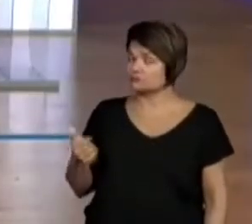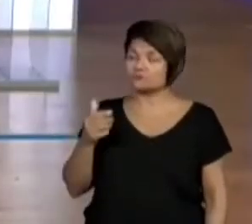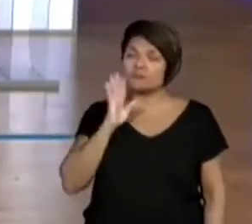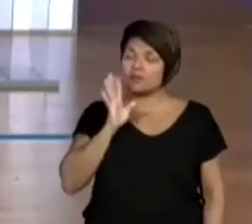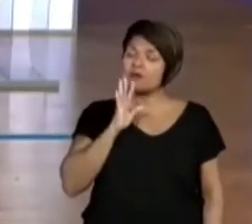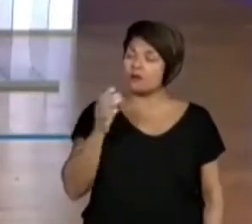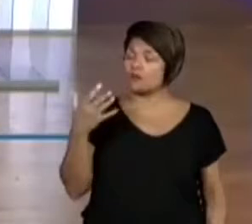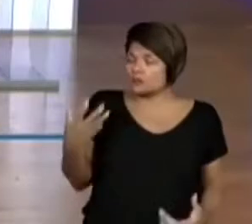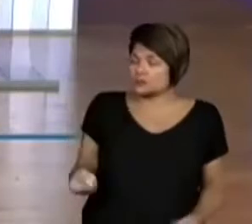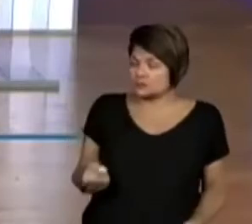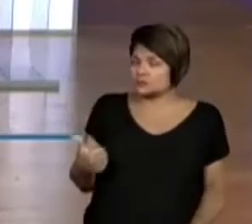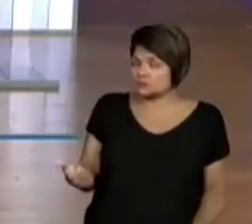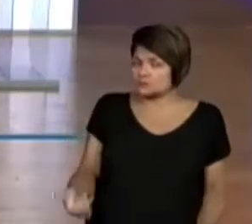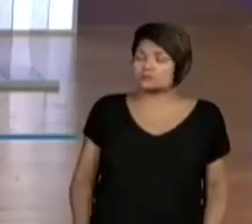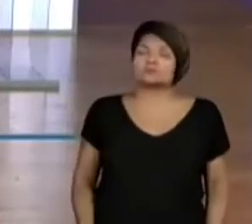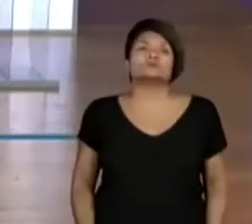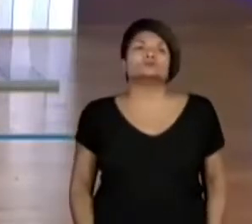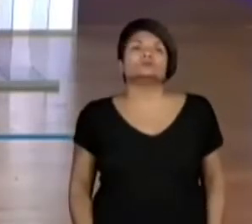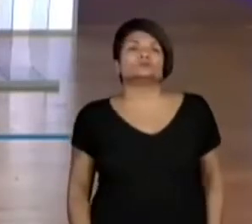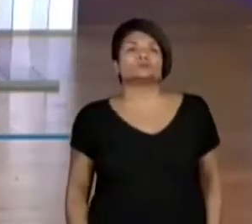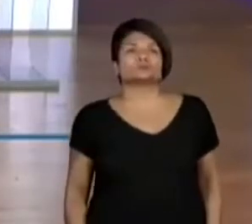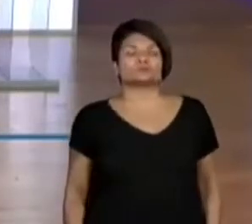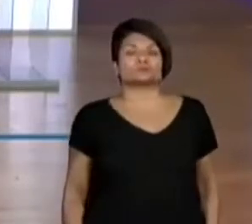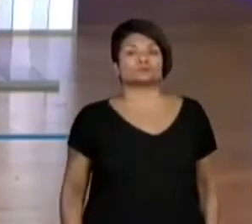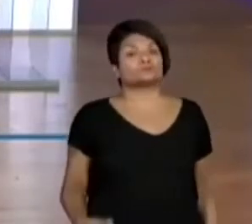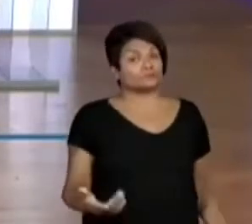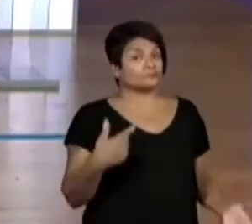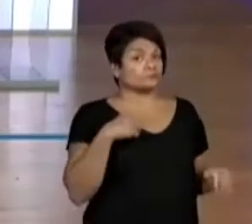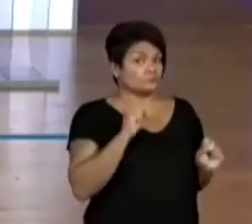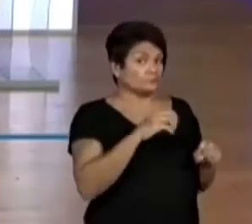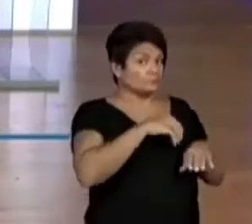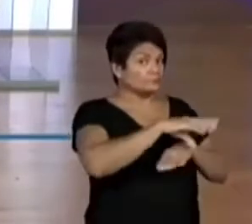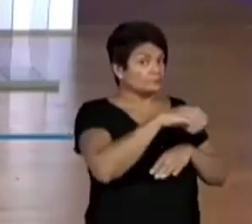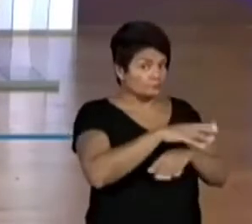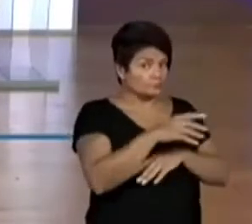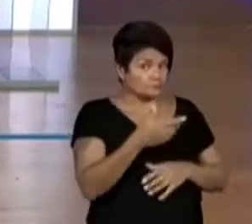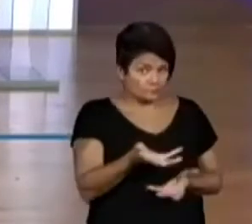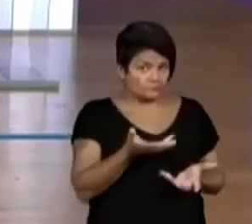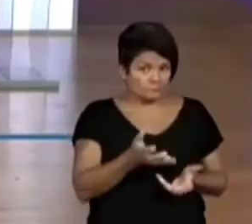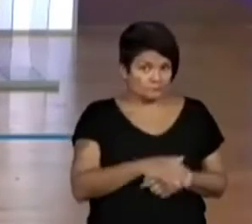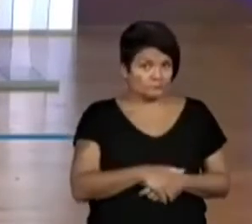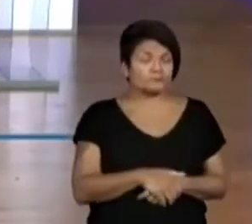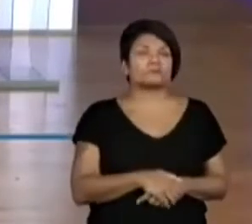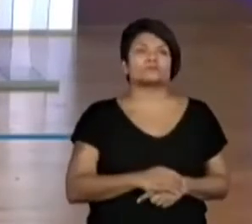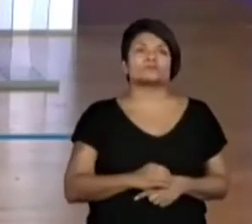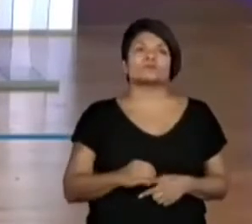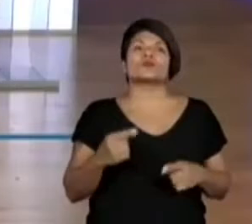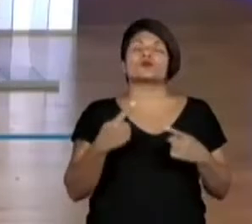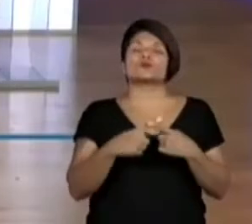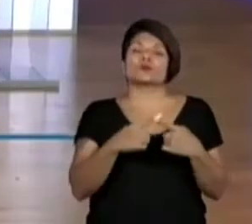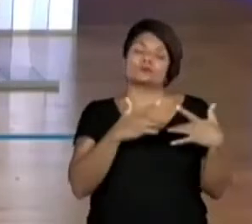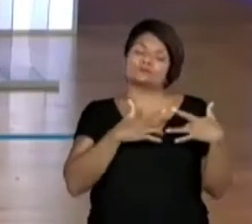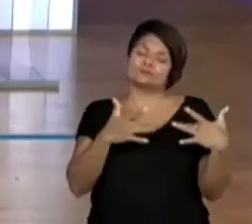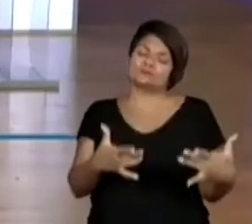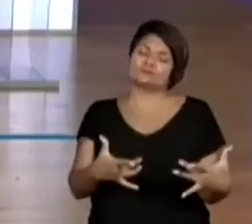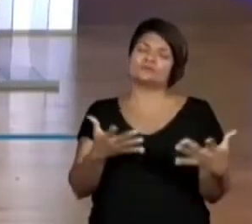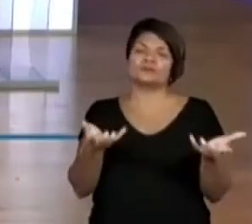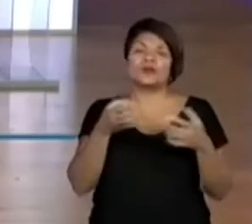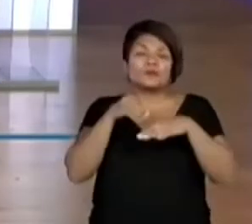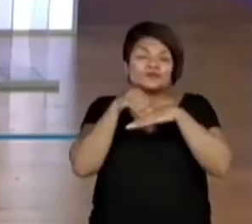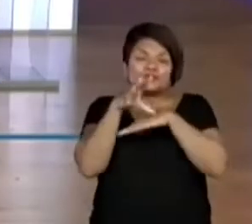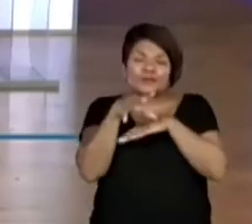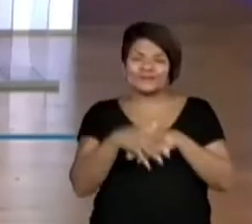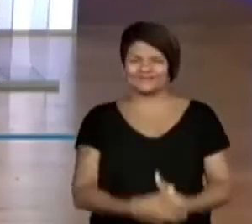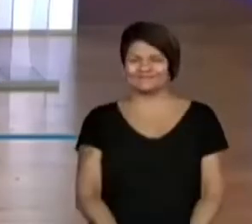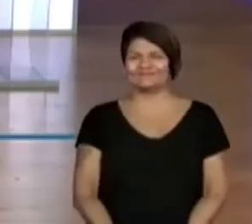desafiar eles comigo? Com certeza. Eu deixo você dar as dicas se você quiser. Tá bom. Porque professor tem aquele coração, né? A gente sempre quer dar uma